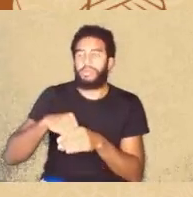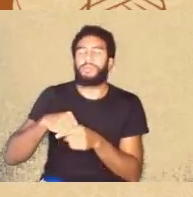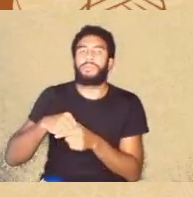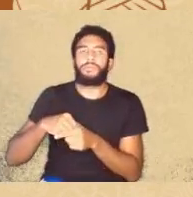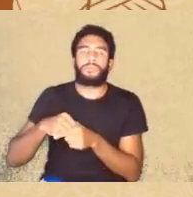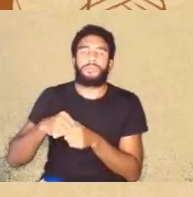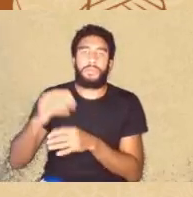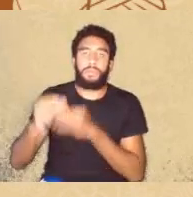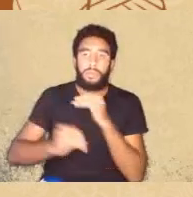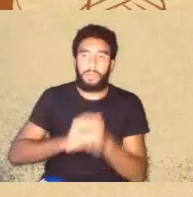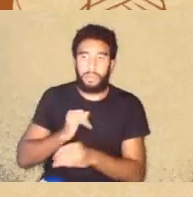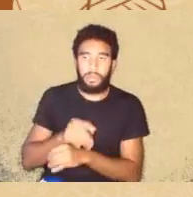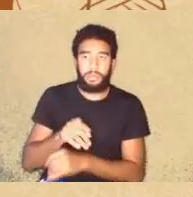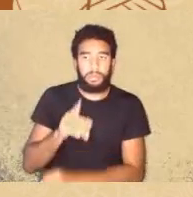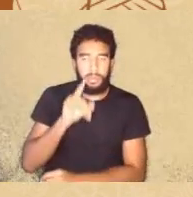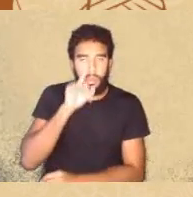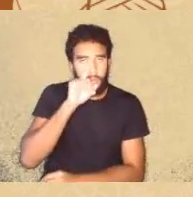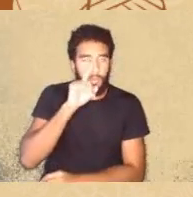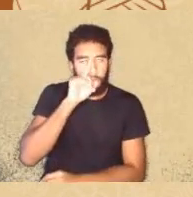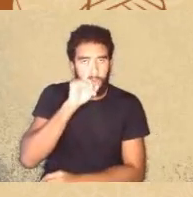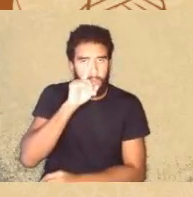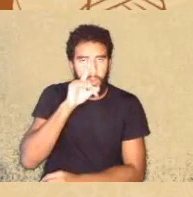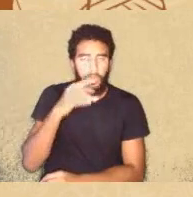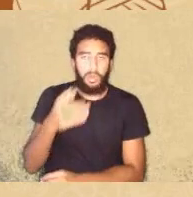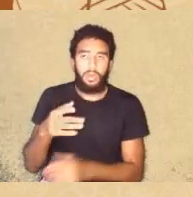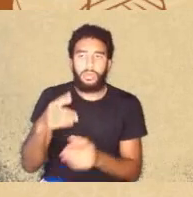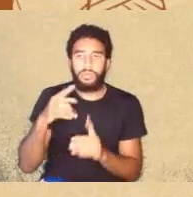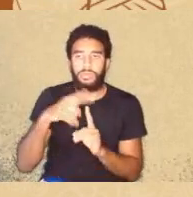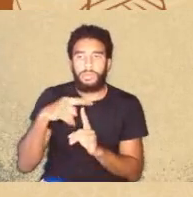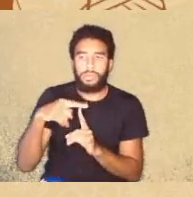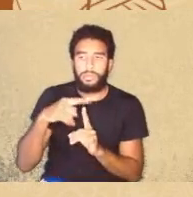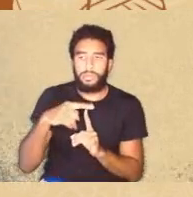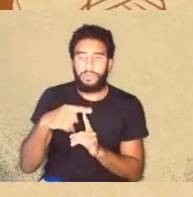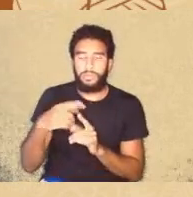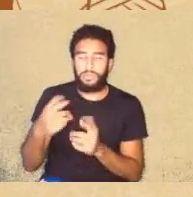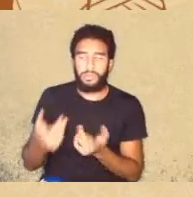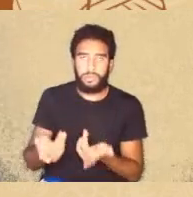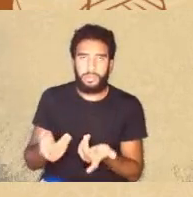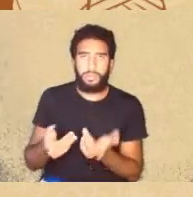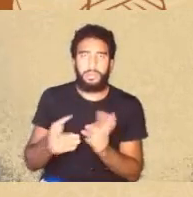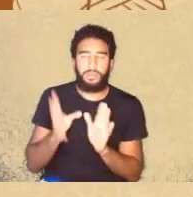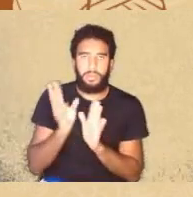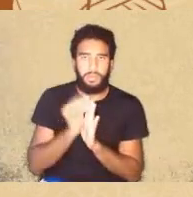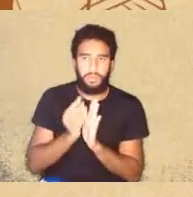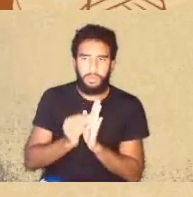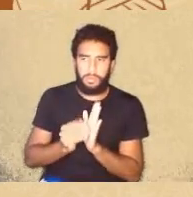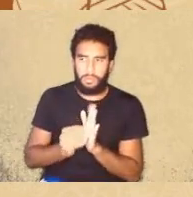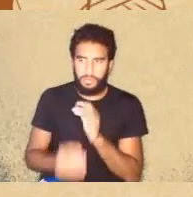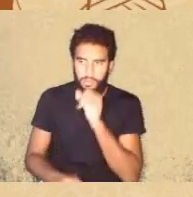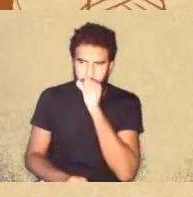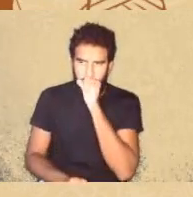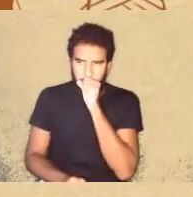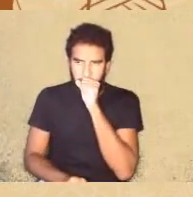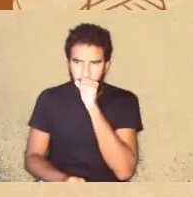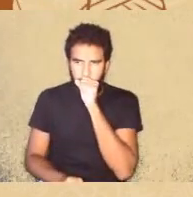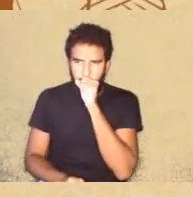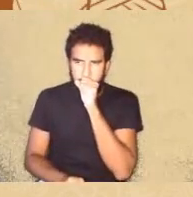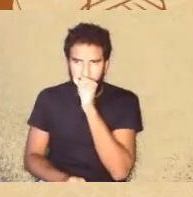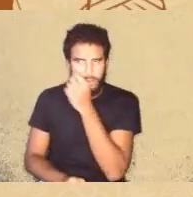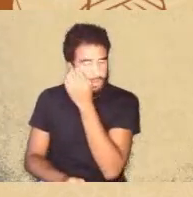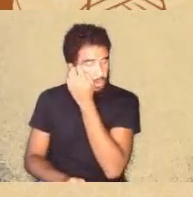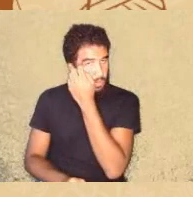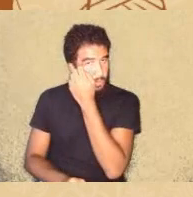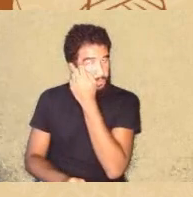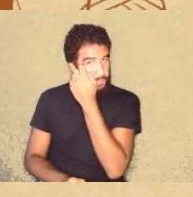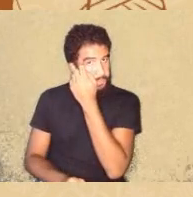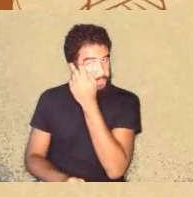muito problemático, o tipo de conteúdo que é produzido, porque as pessoas acham que tem que produzir o conteúdo, né? Porque tem que marcar esse lugar,